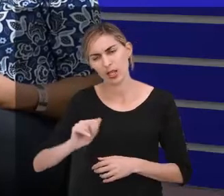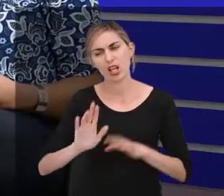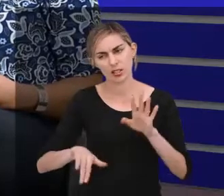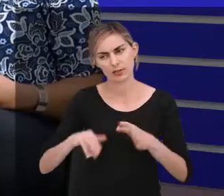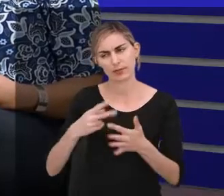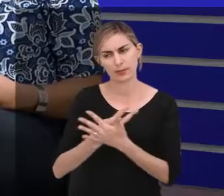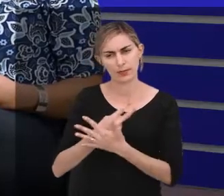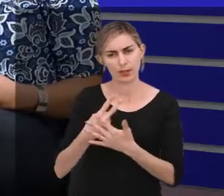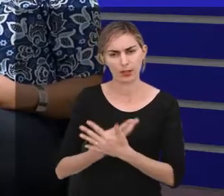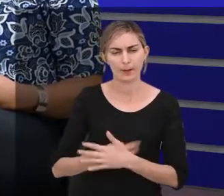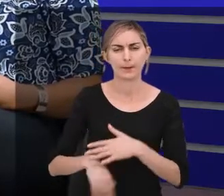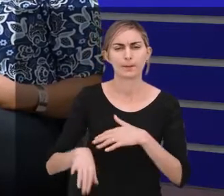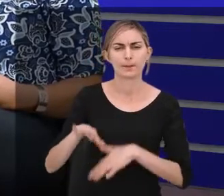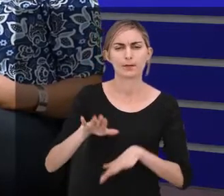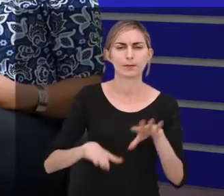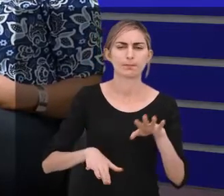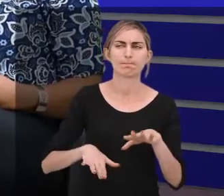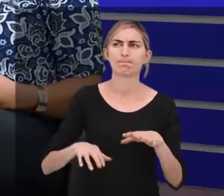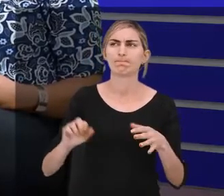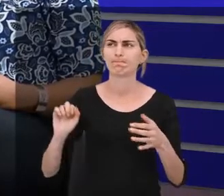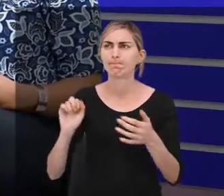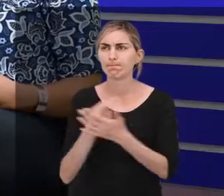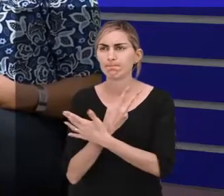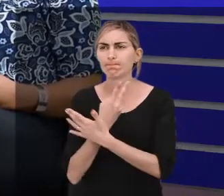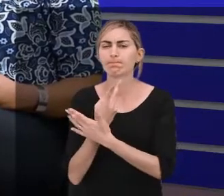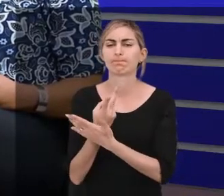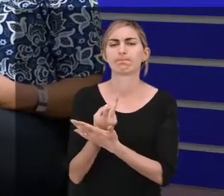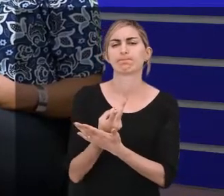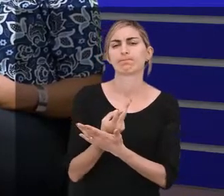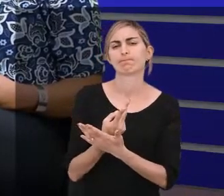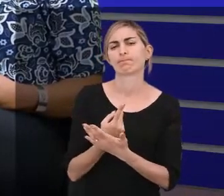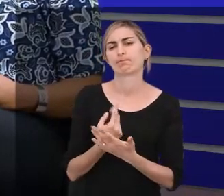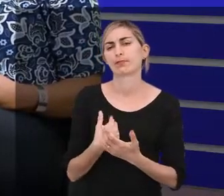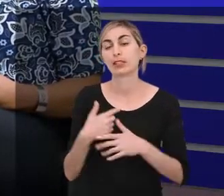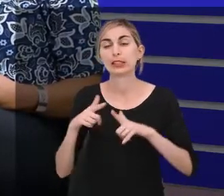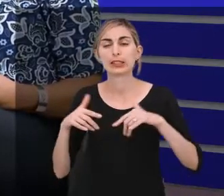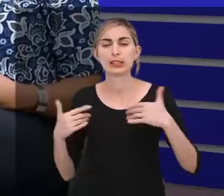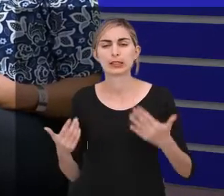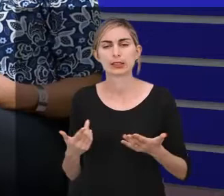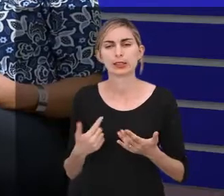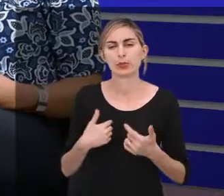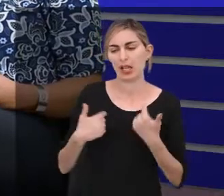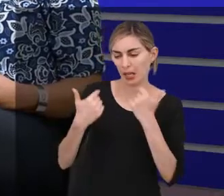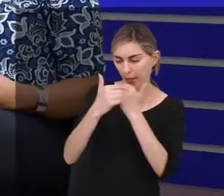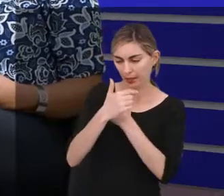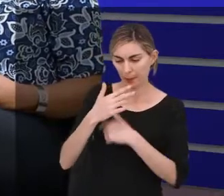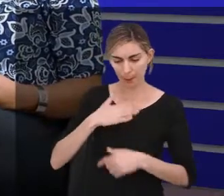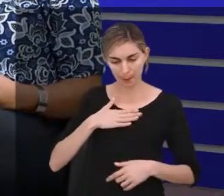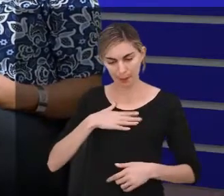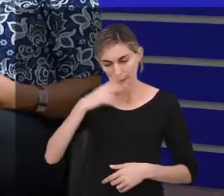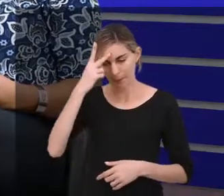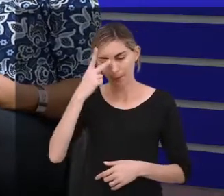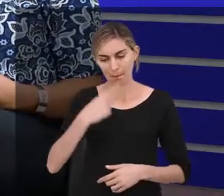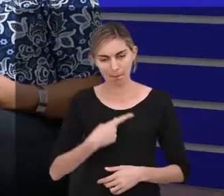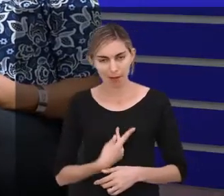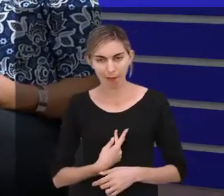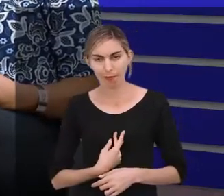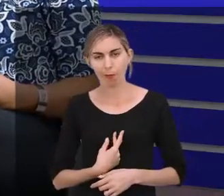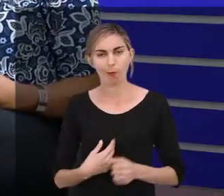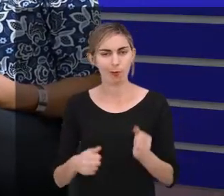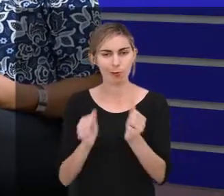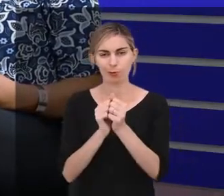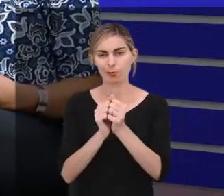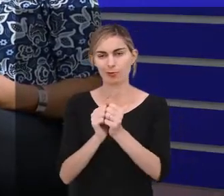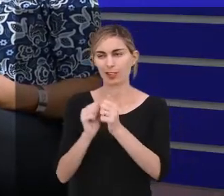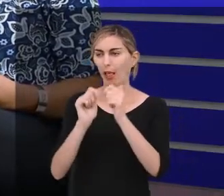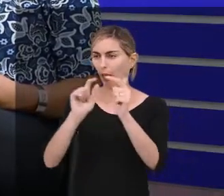de repente a gente comete um deslize, então a gente ri de si mesmo, ri com as pessoas e não